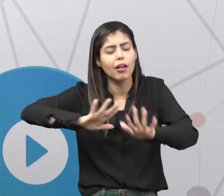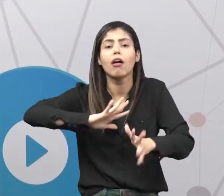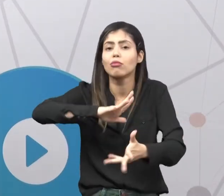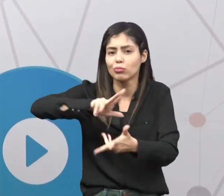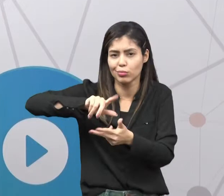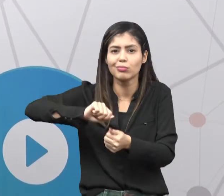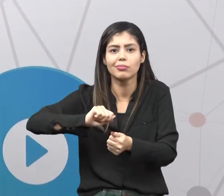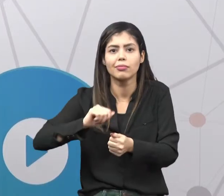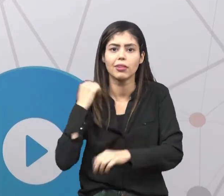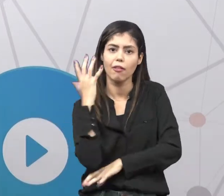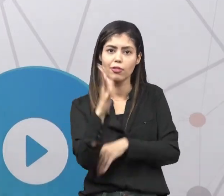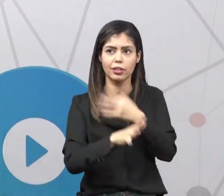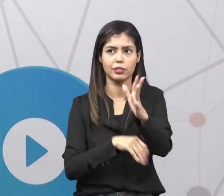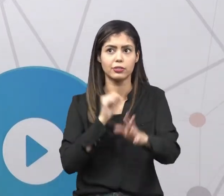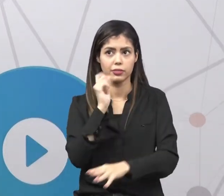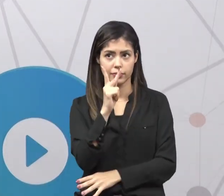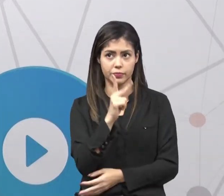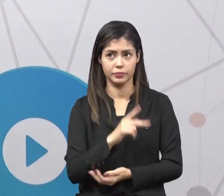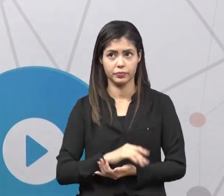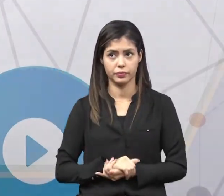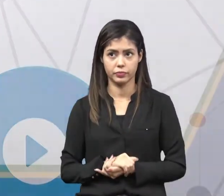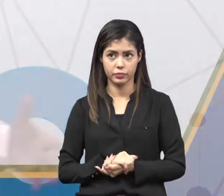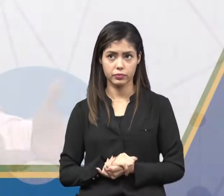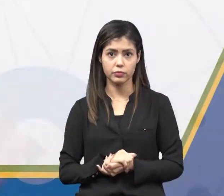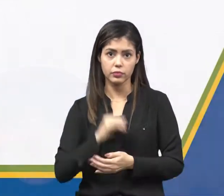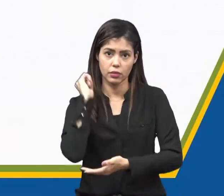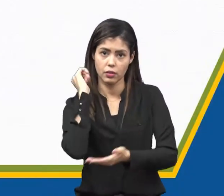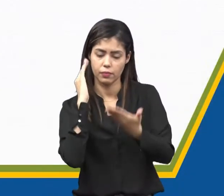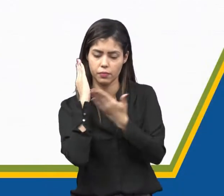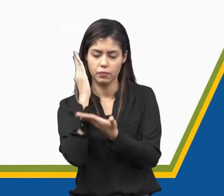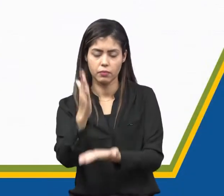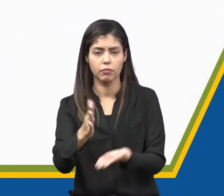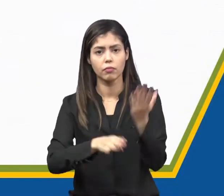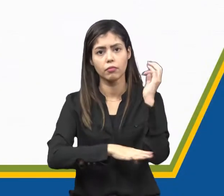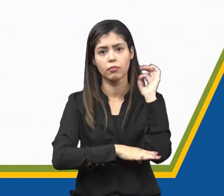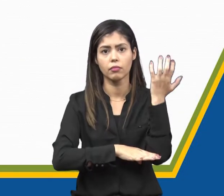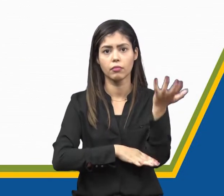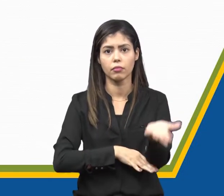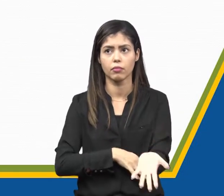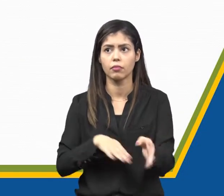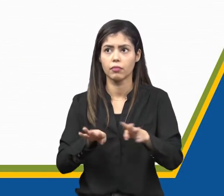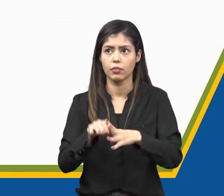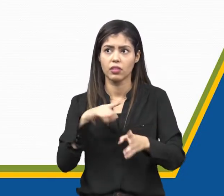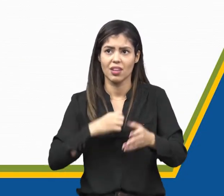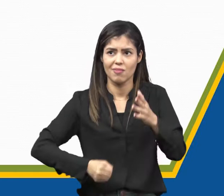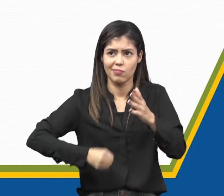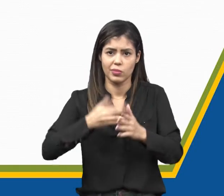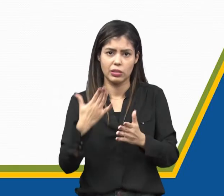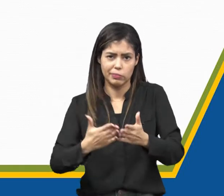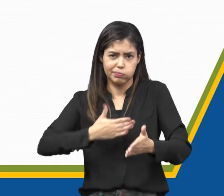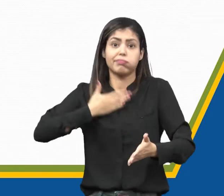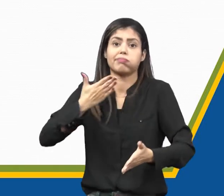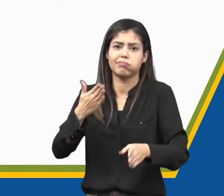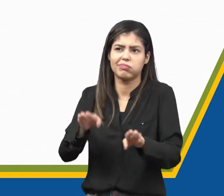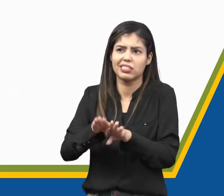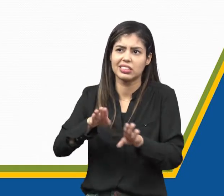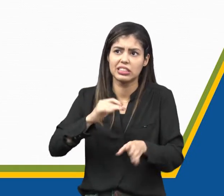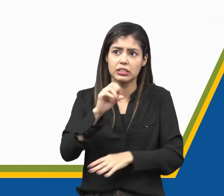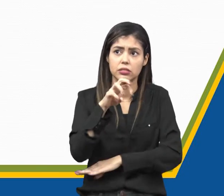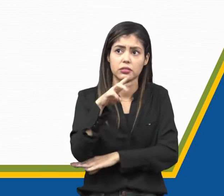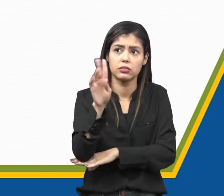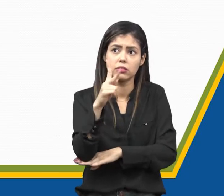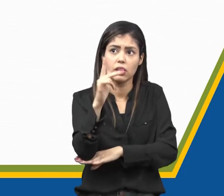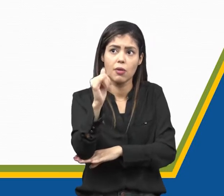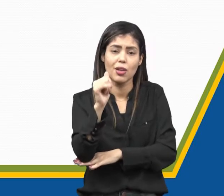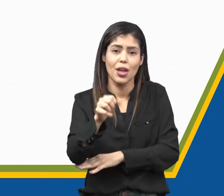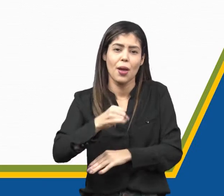para a nossa vida, que é a floresta, ok? Então, a destruição das florestas tem causado grande impacto ambientais, principalmente